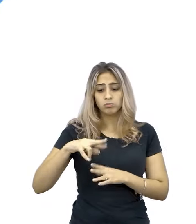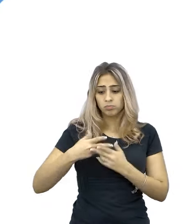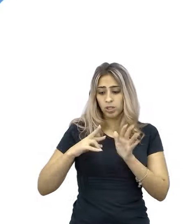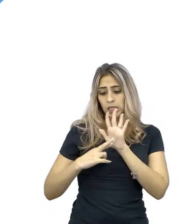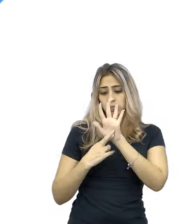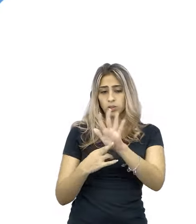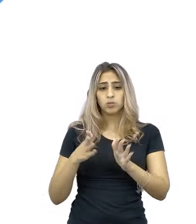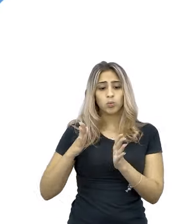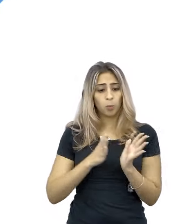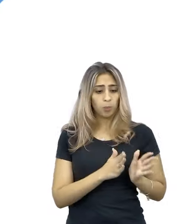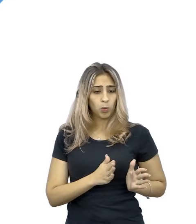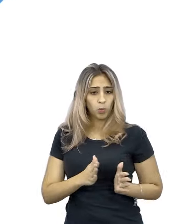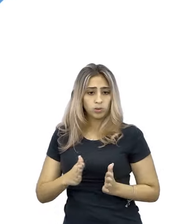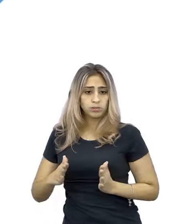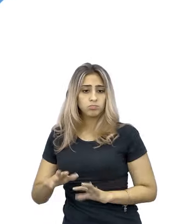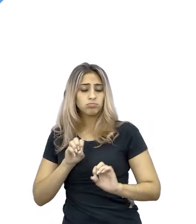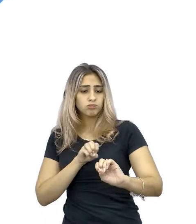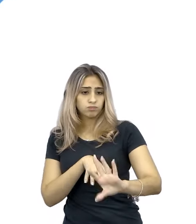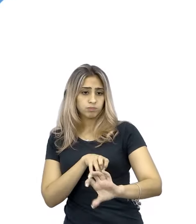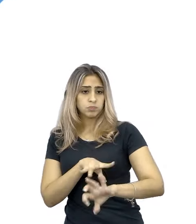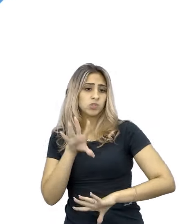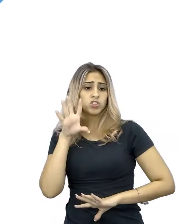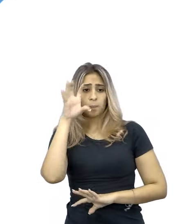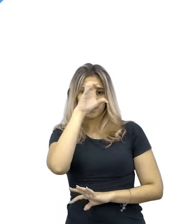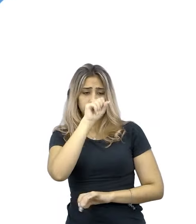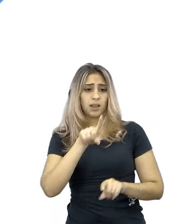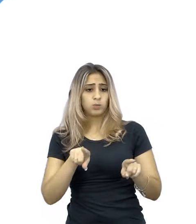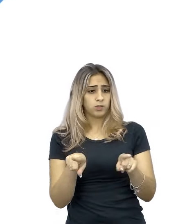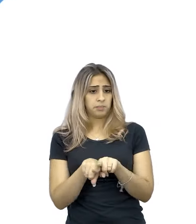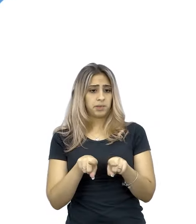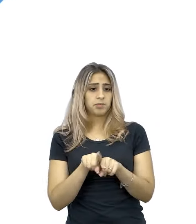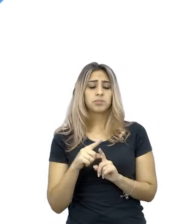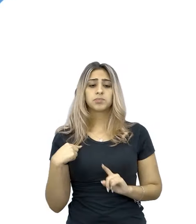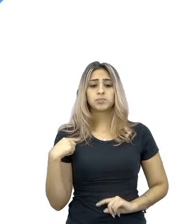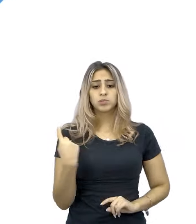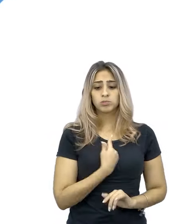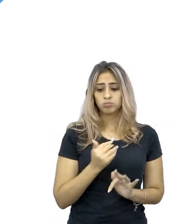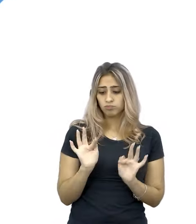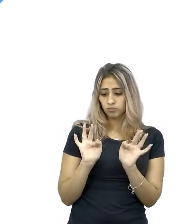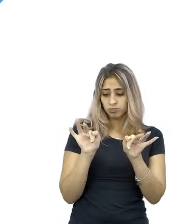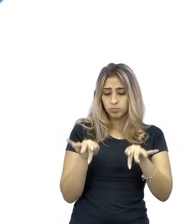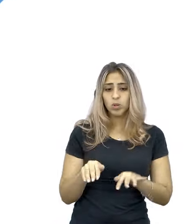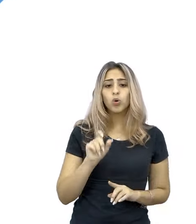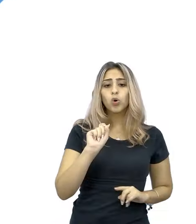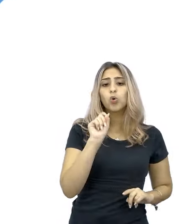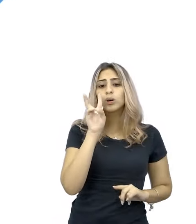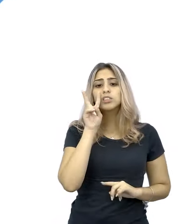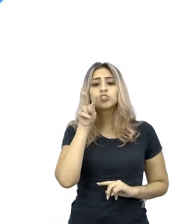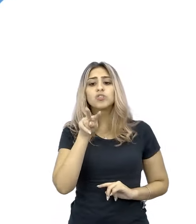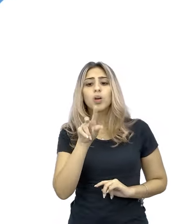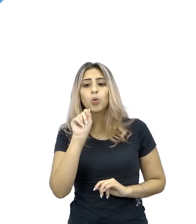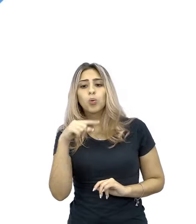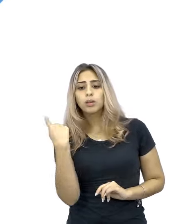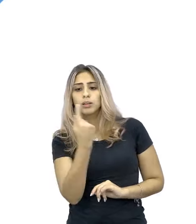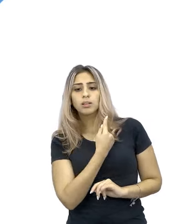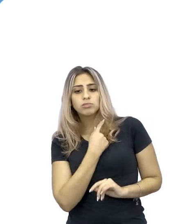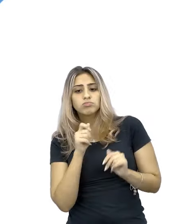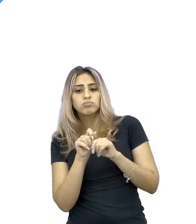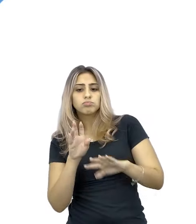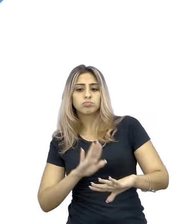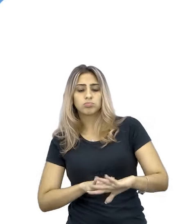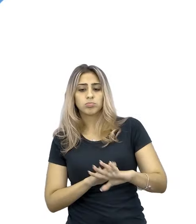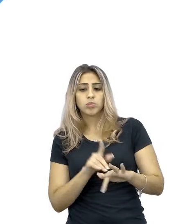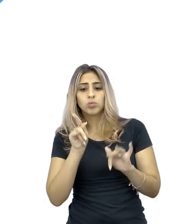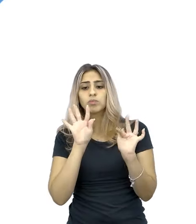resultados nos processos de ensino e de aprendizagem. E o nosso finalizando? O que a gente vê? O que nós fazemos com